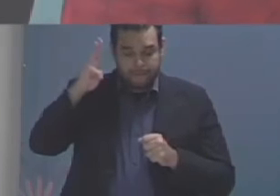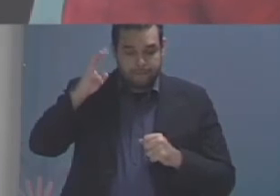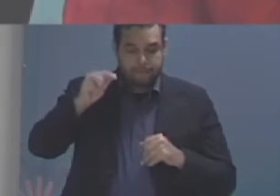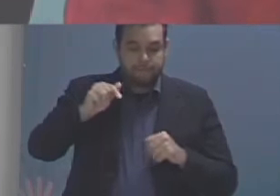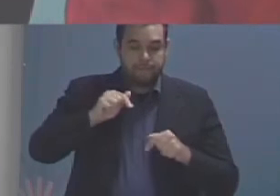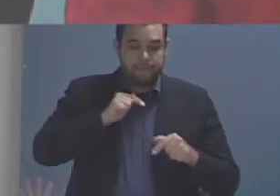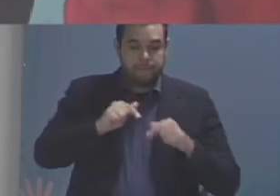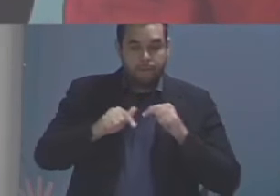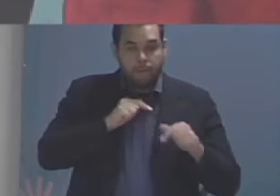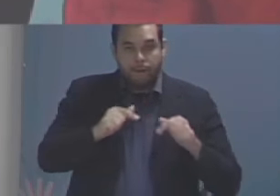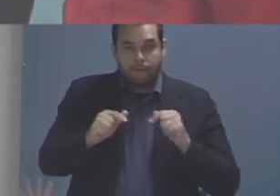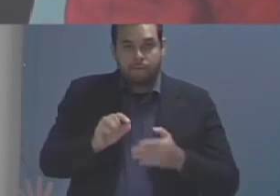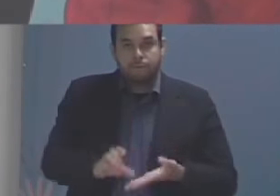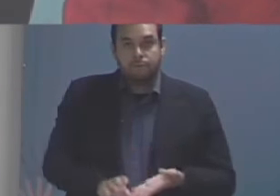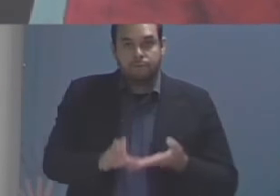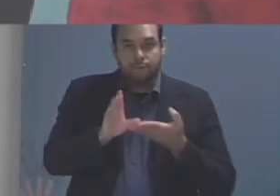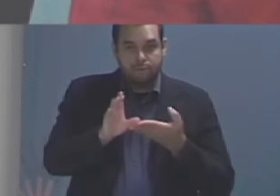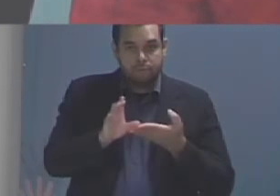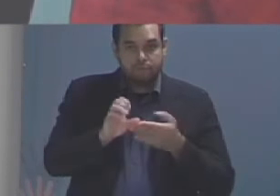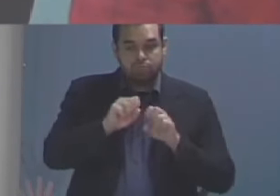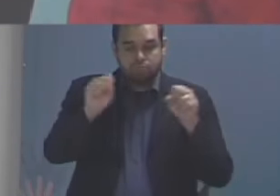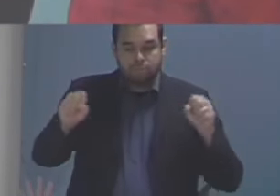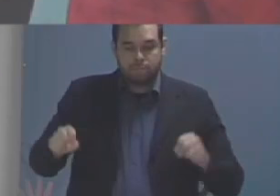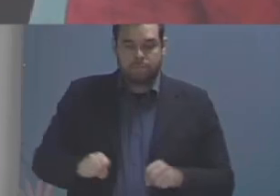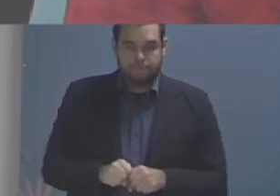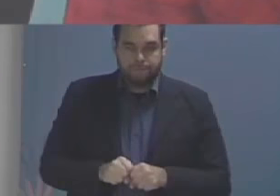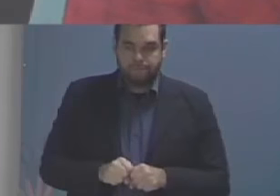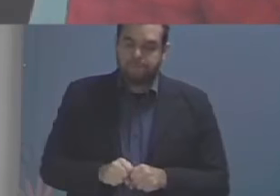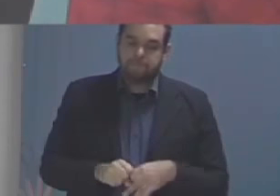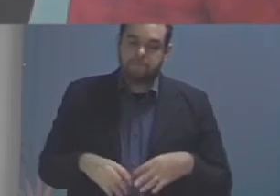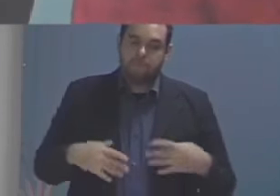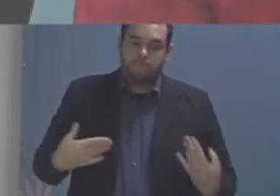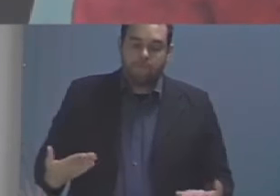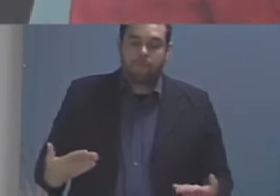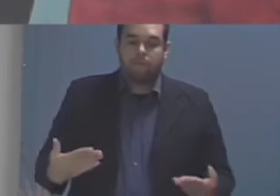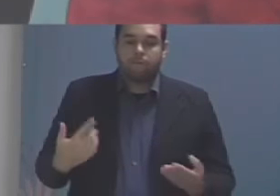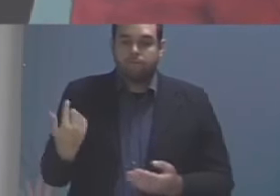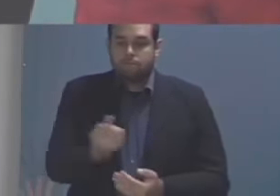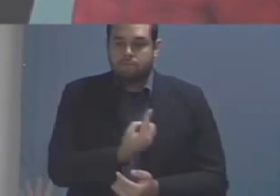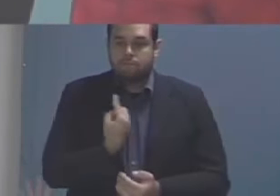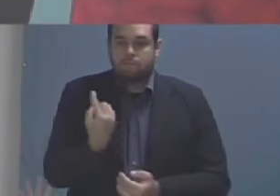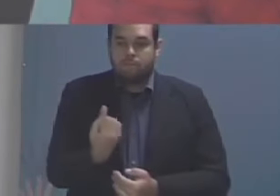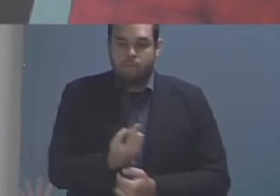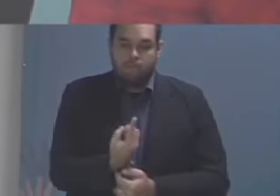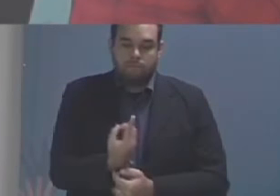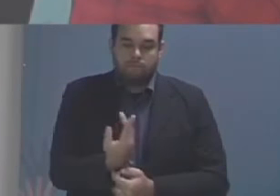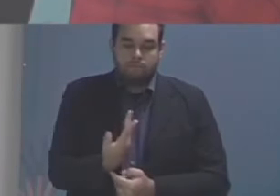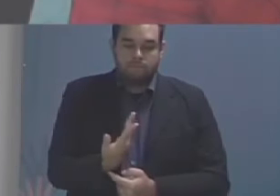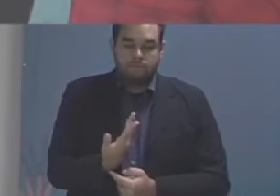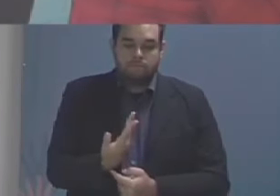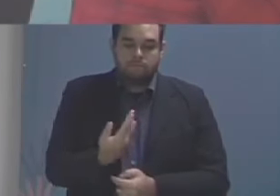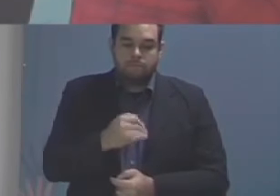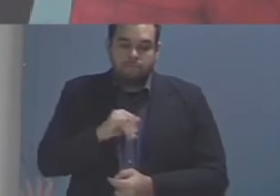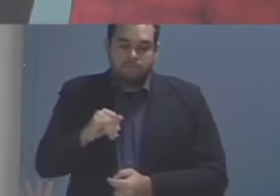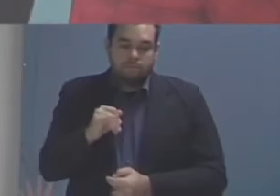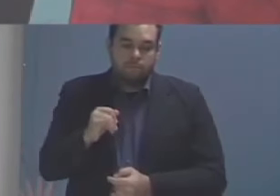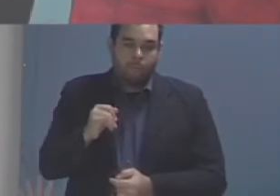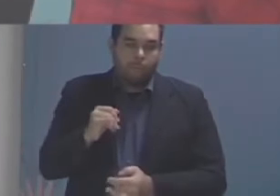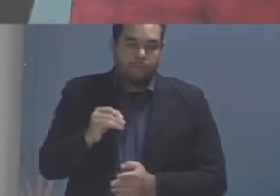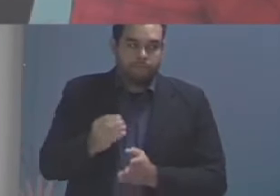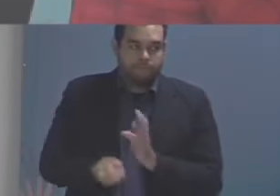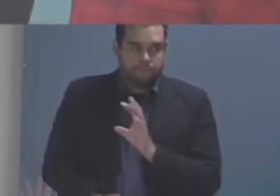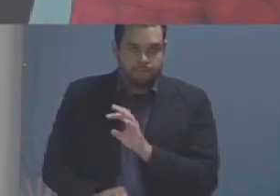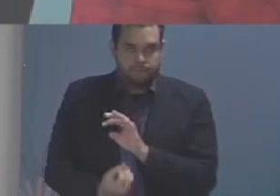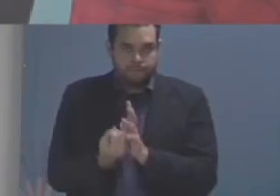funcionamento do conselho, do sistema conselhos. Ou seja, nós, quando foi instituída